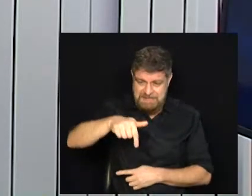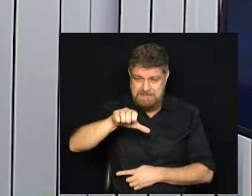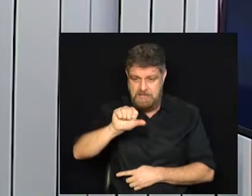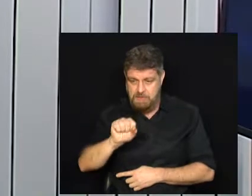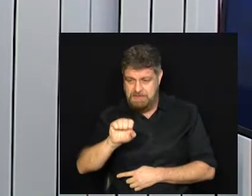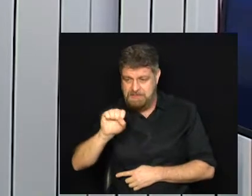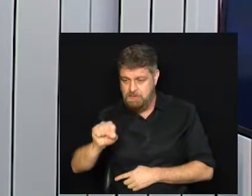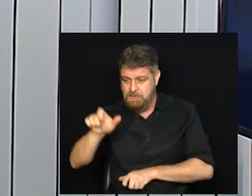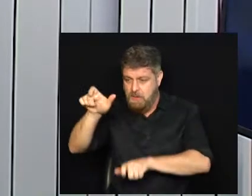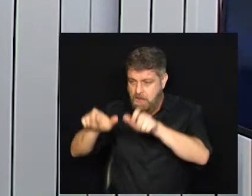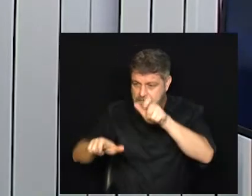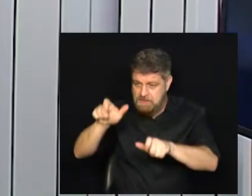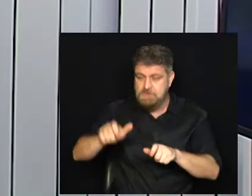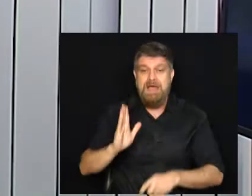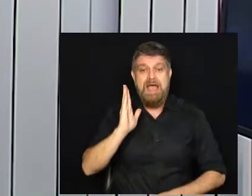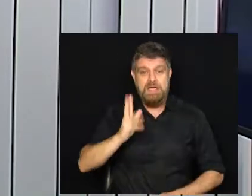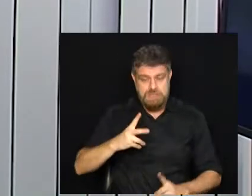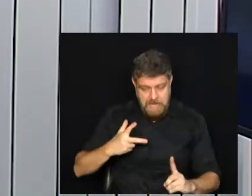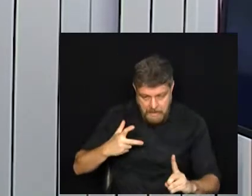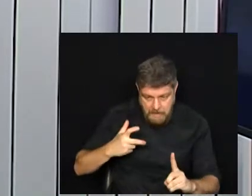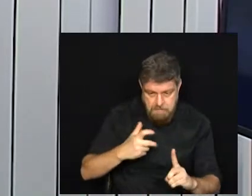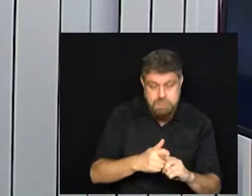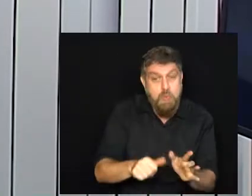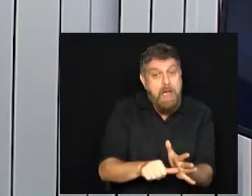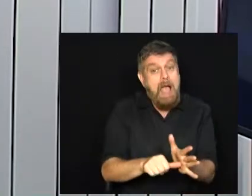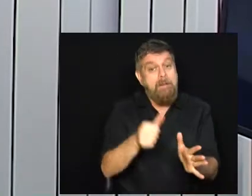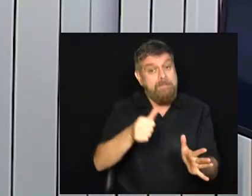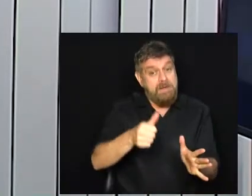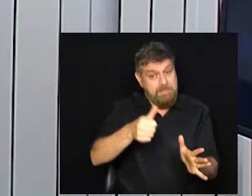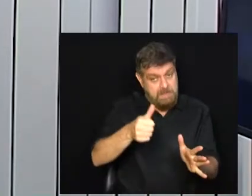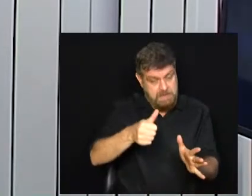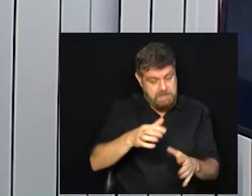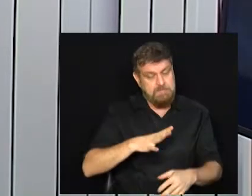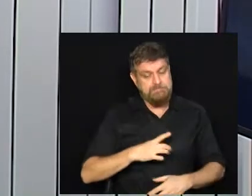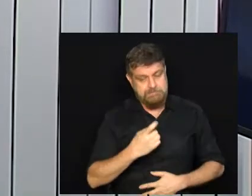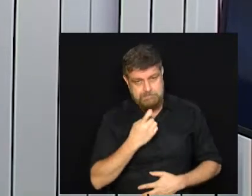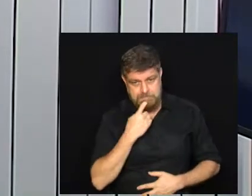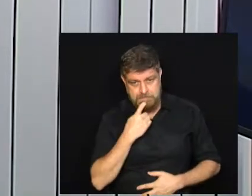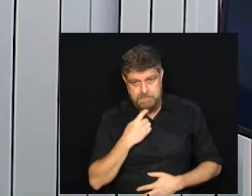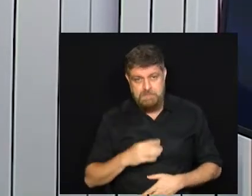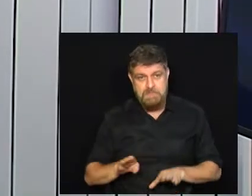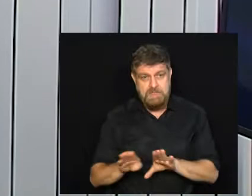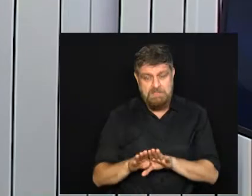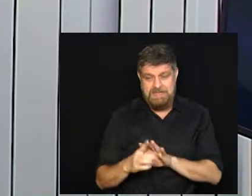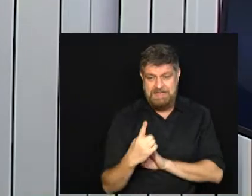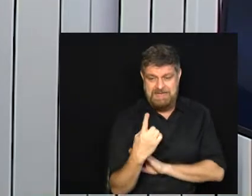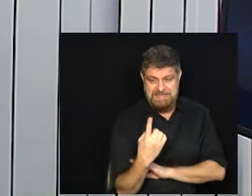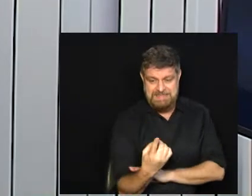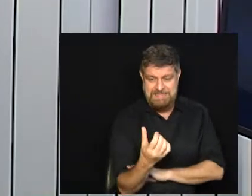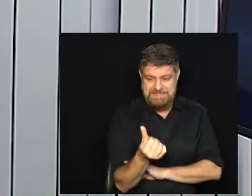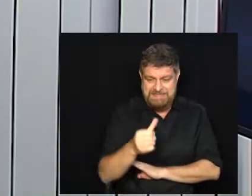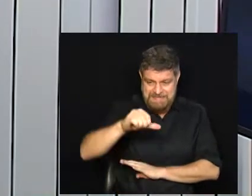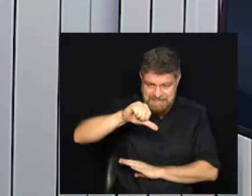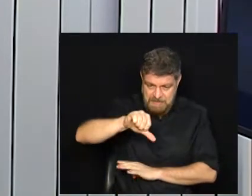457.788 pessoas que já receberam a primeira dose aqui em Campinas e